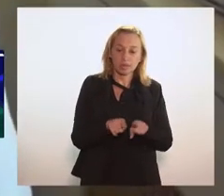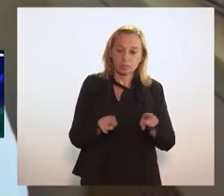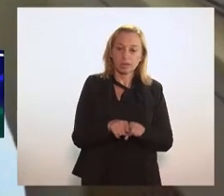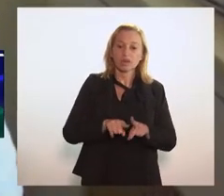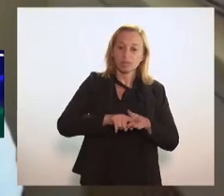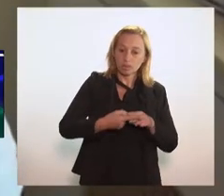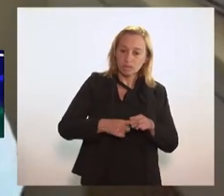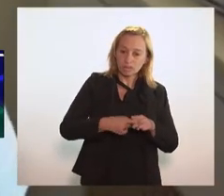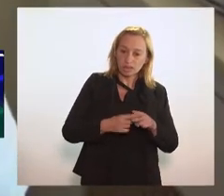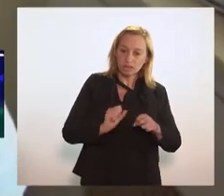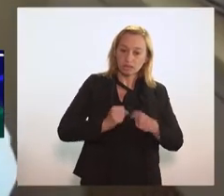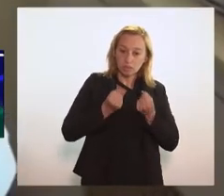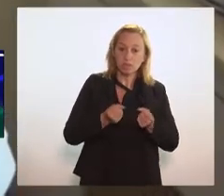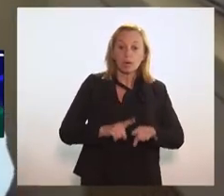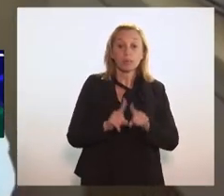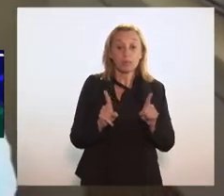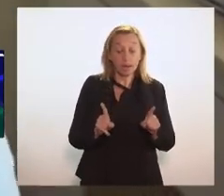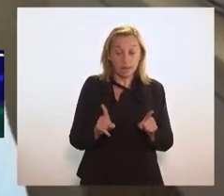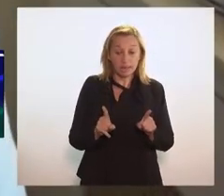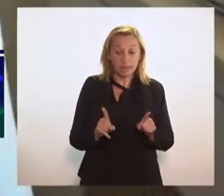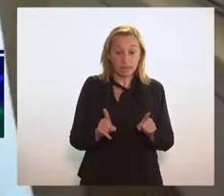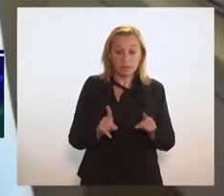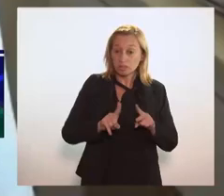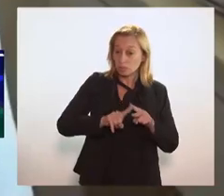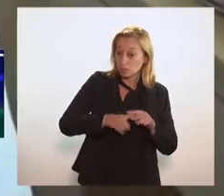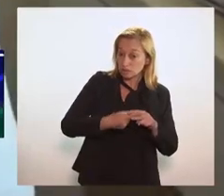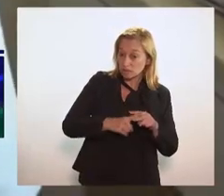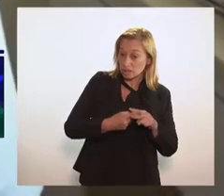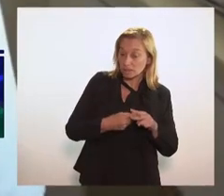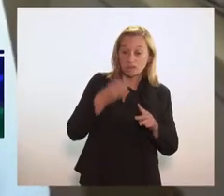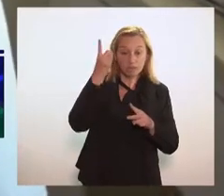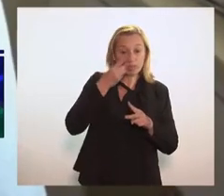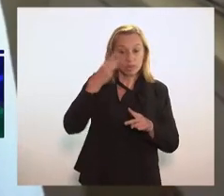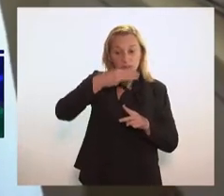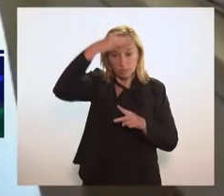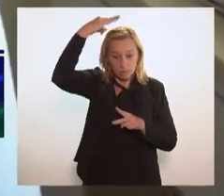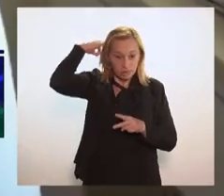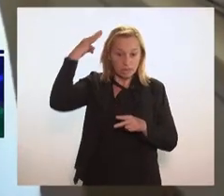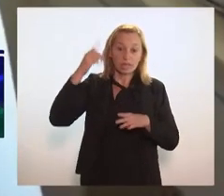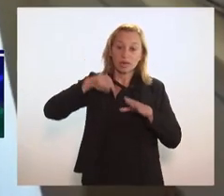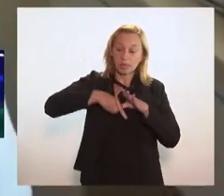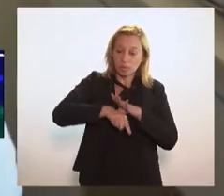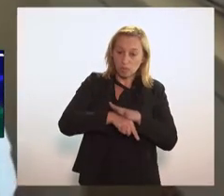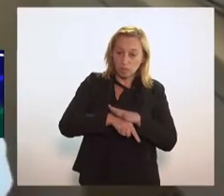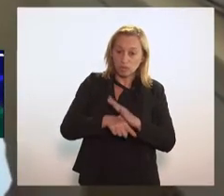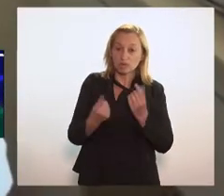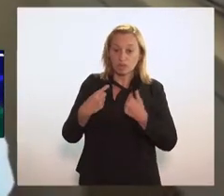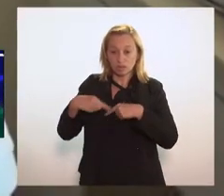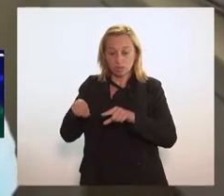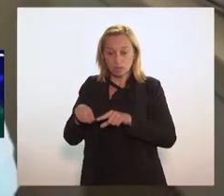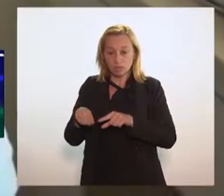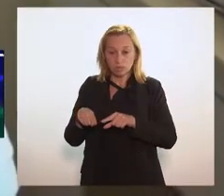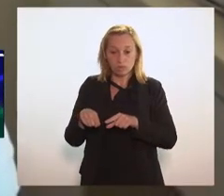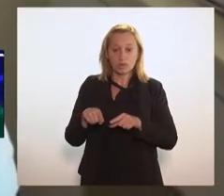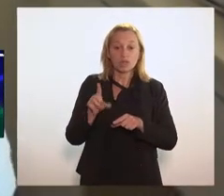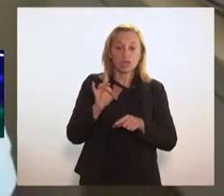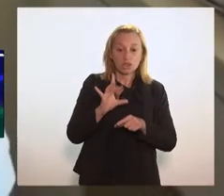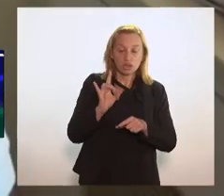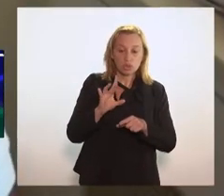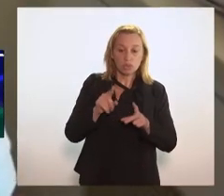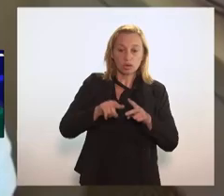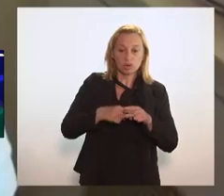também. Só que tem que no conserto do deputado Márcio Pacheco, daí a profunda divergência, ele só consertou